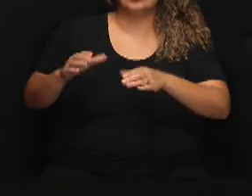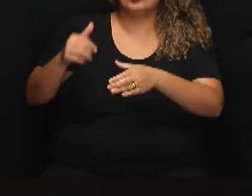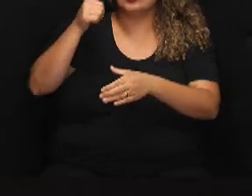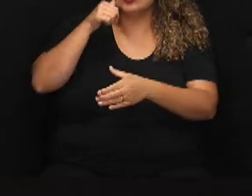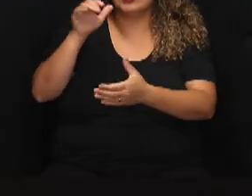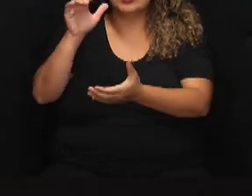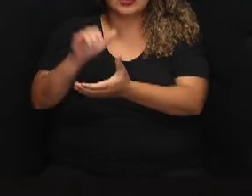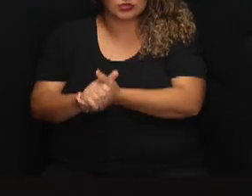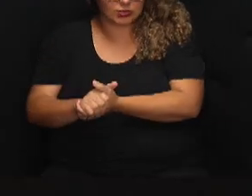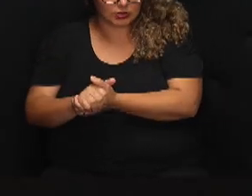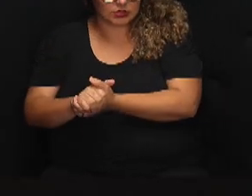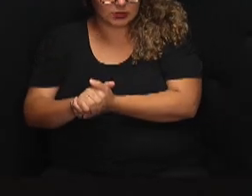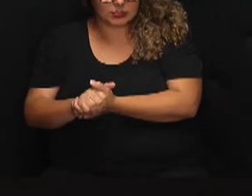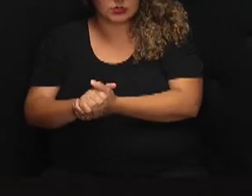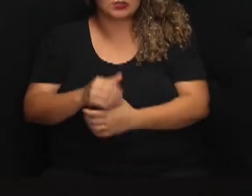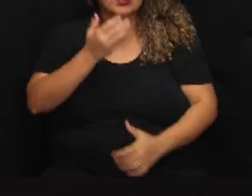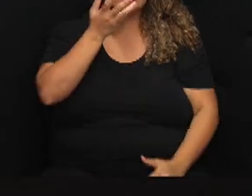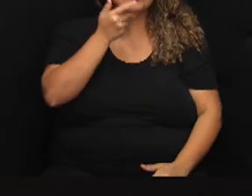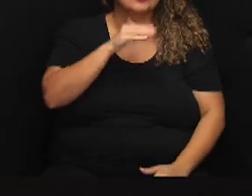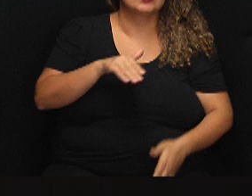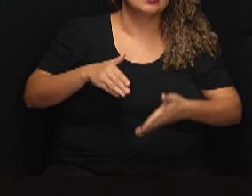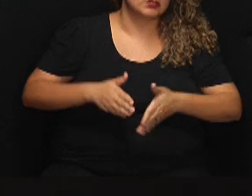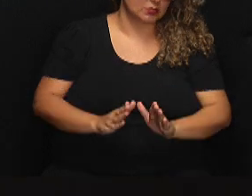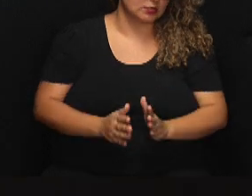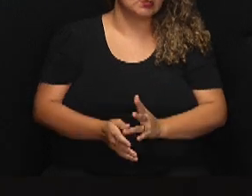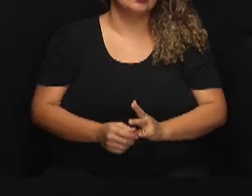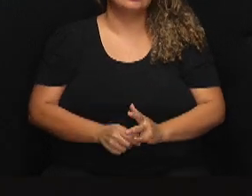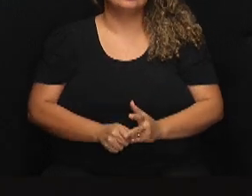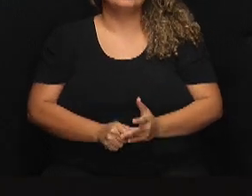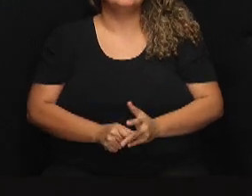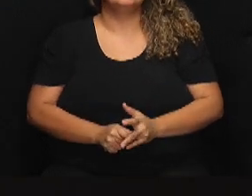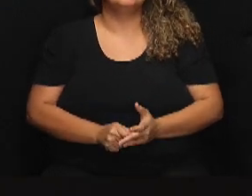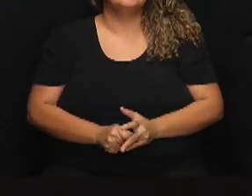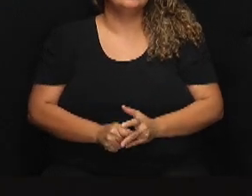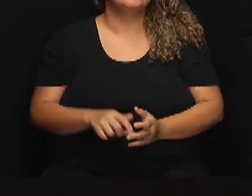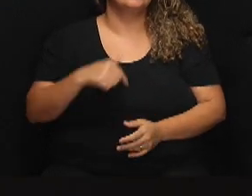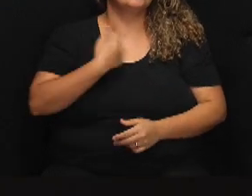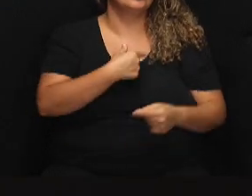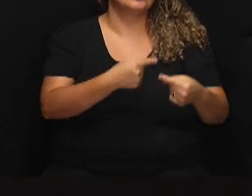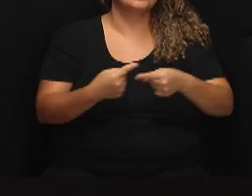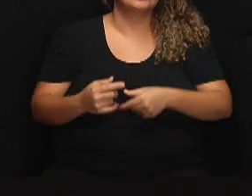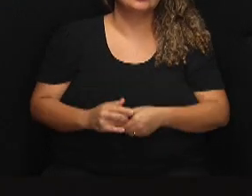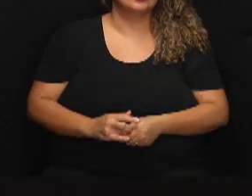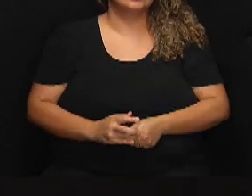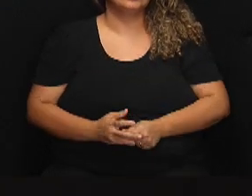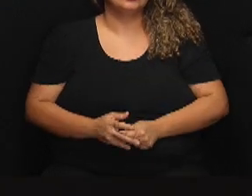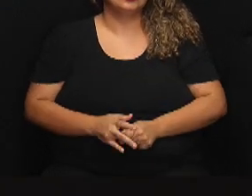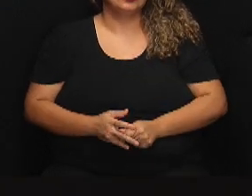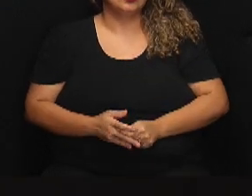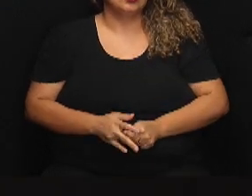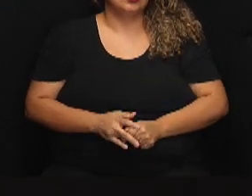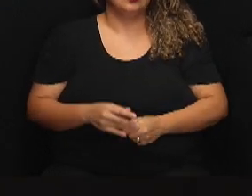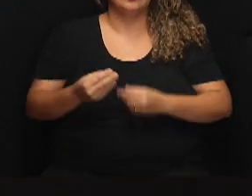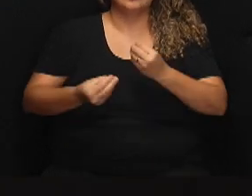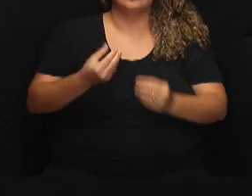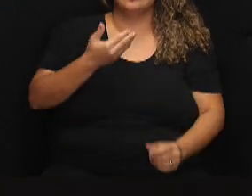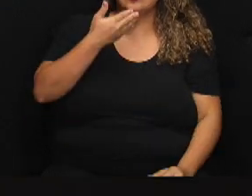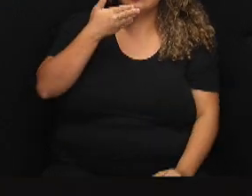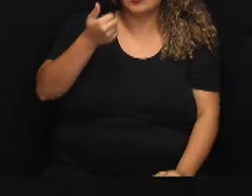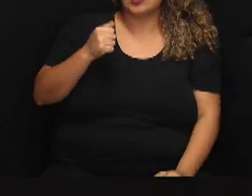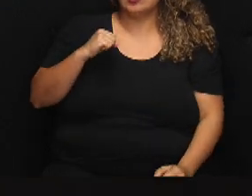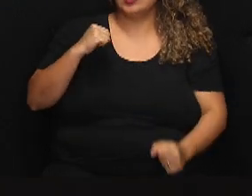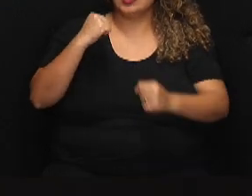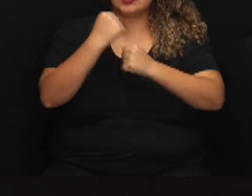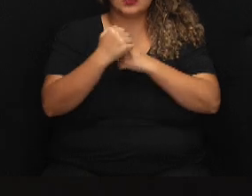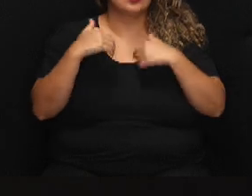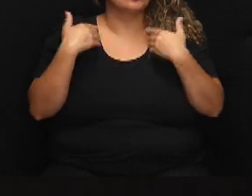casadas e crianças que estão nascendo. Então a gente precisa discutir como que a gente pode, inclusive, melhorar as proteções,